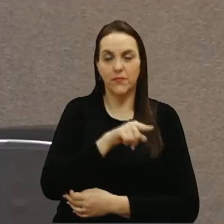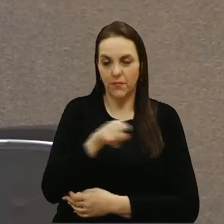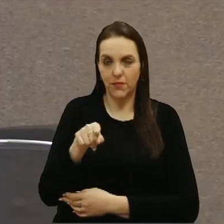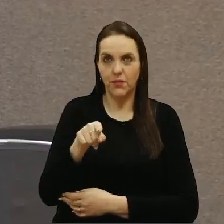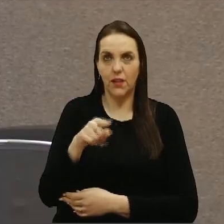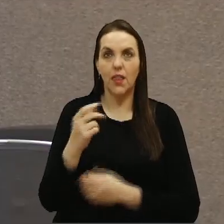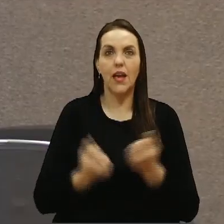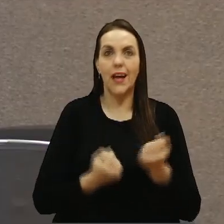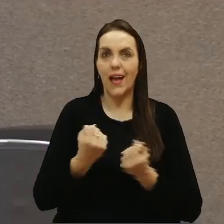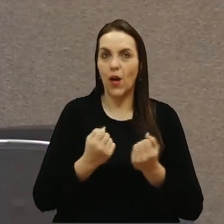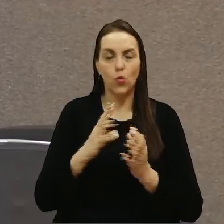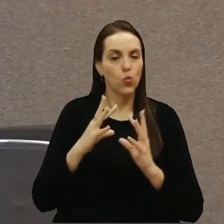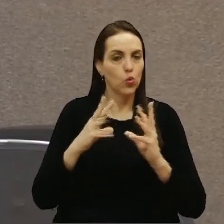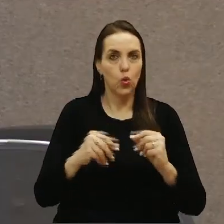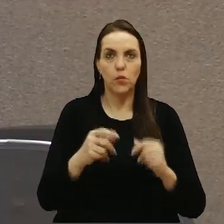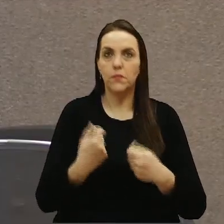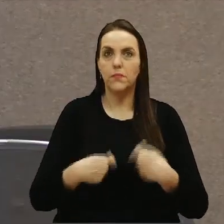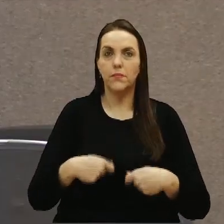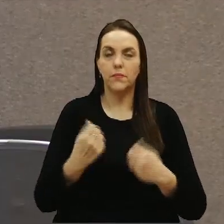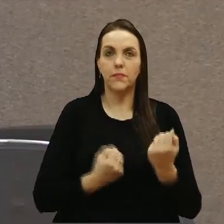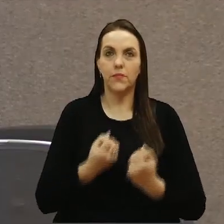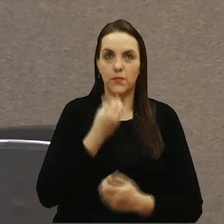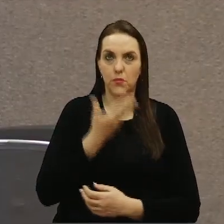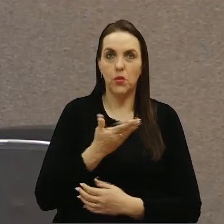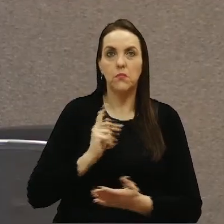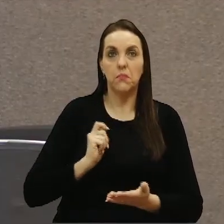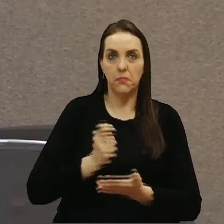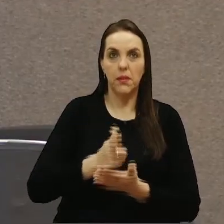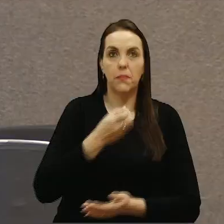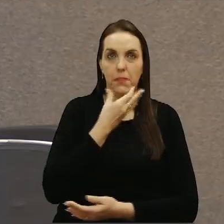Carro, todos eles têm que ter carro bom. E ele paga bem.